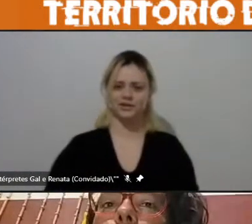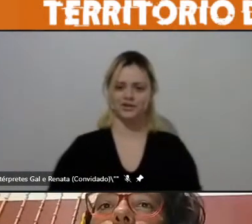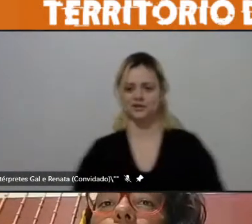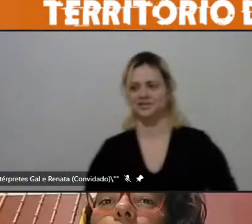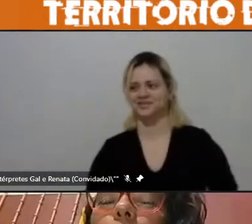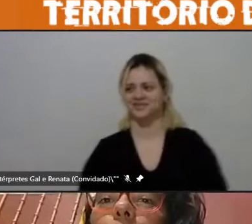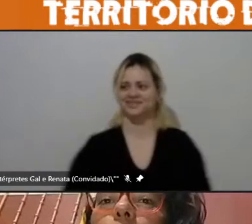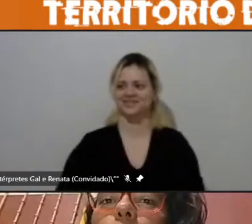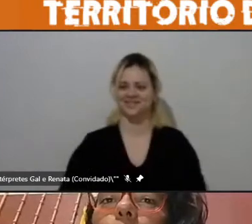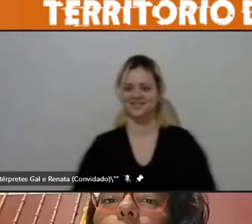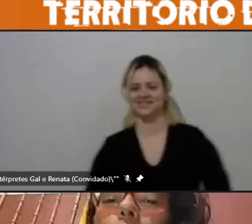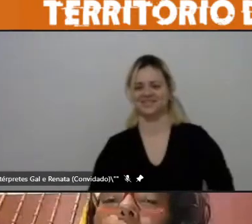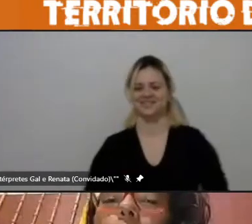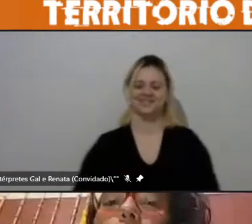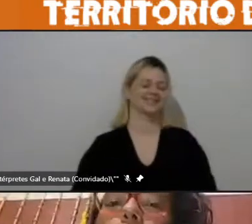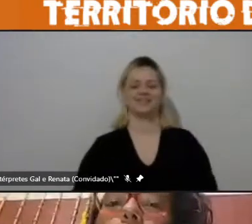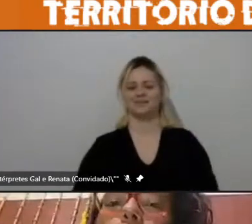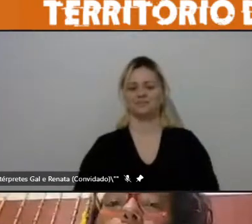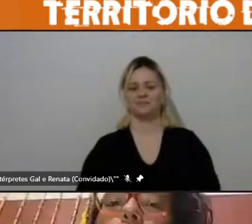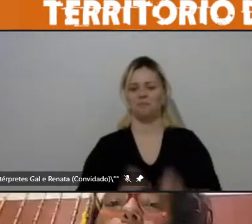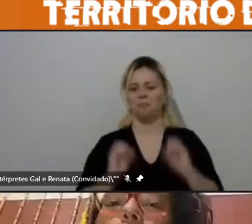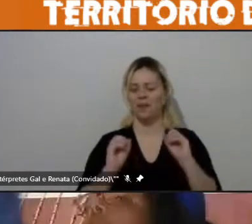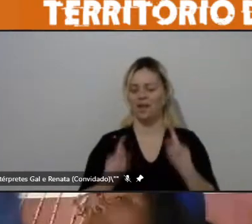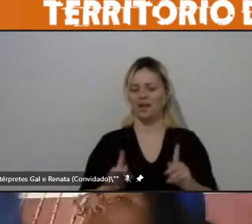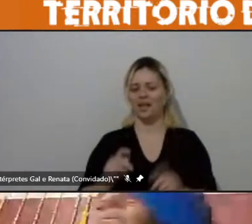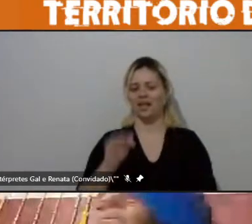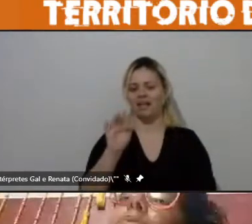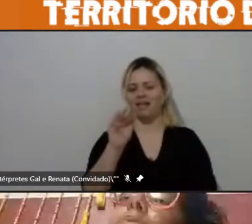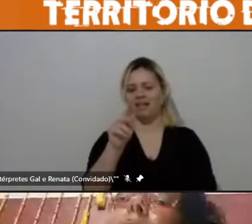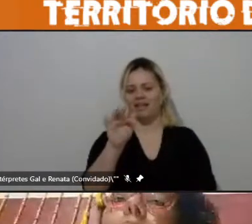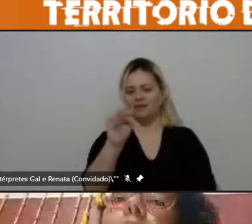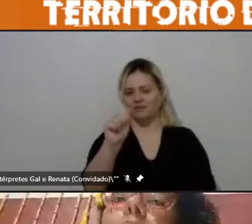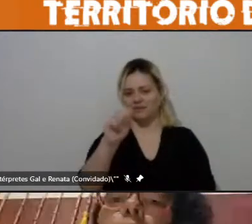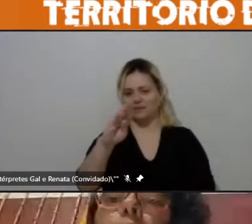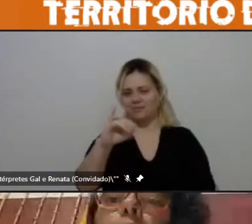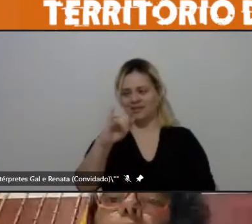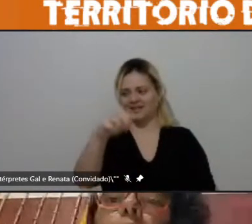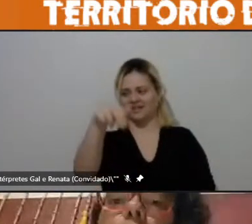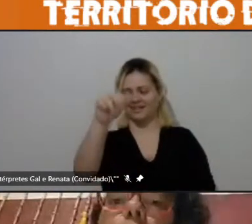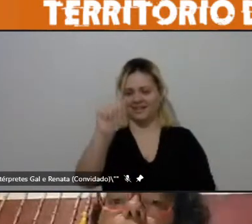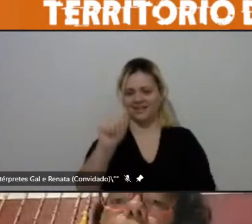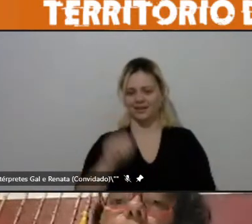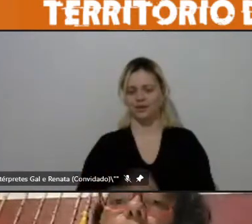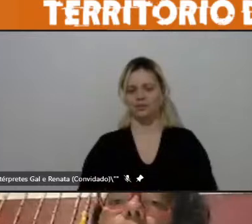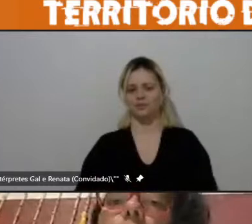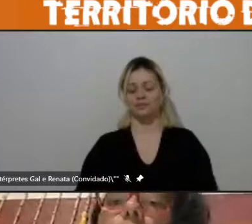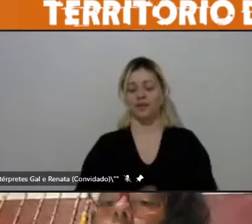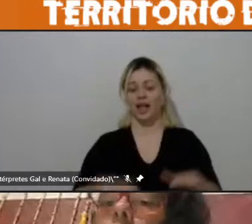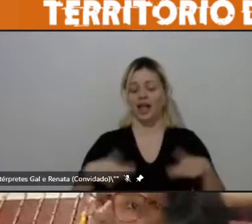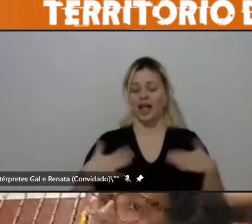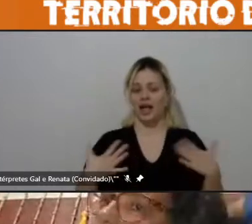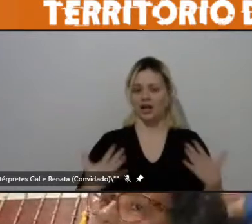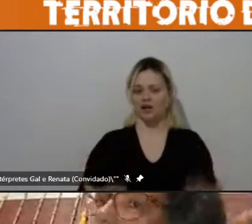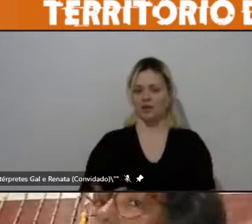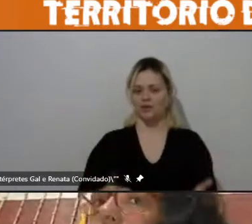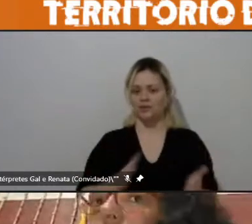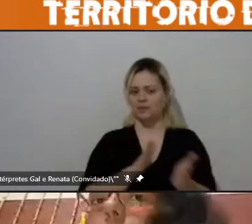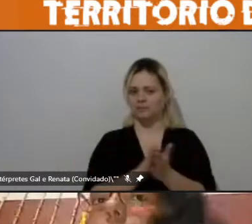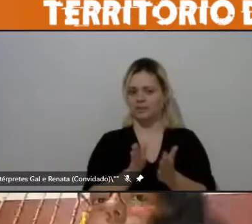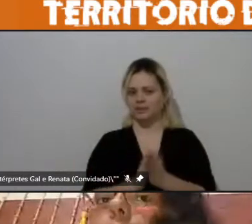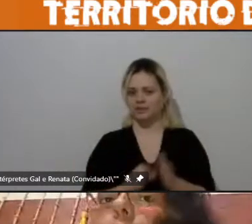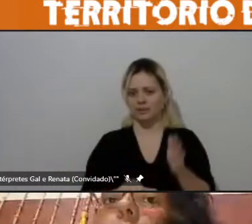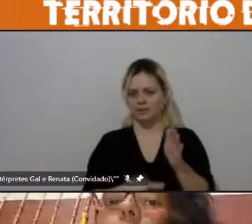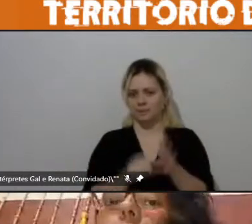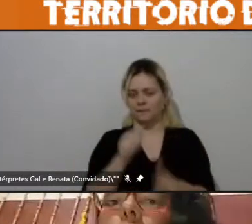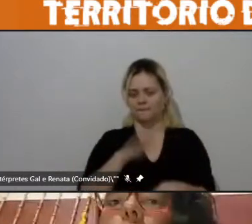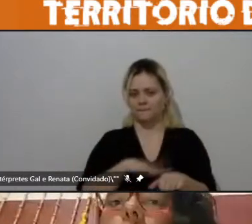Ótimo. Patrícia e Fabiana. Bom, eu vou passar para mais um bloco. Será que dá tempo para... Bom, se